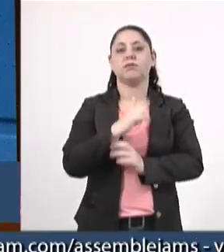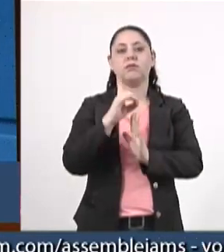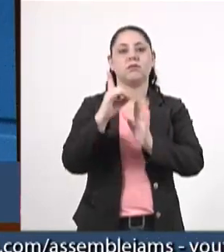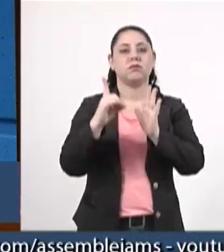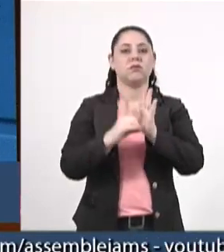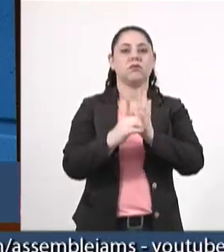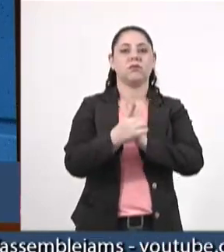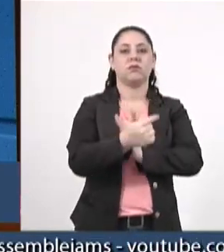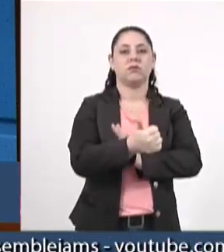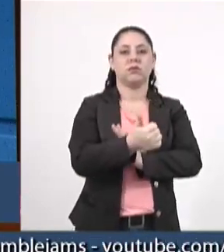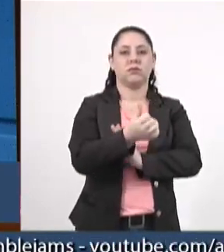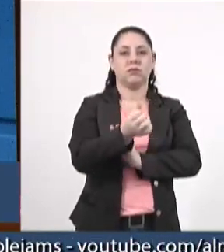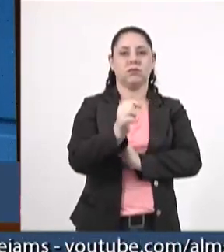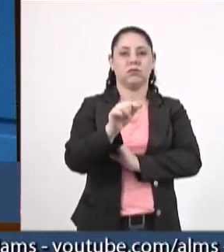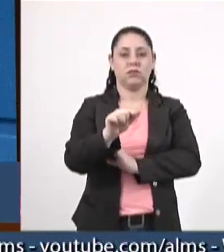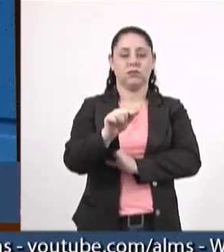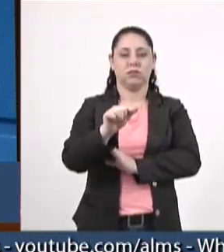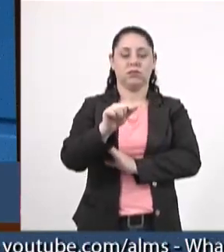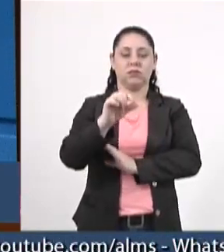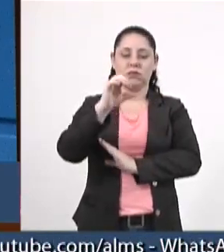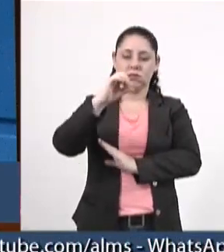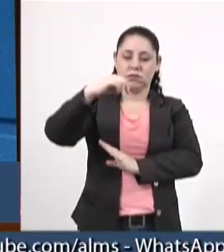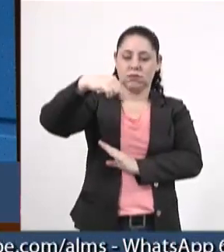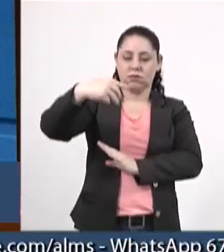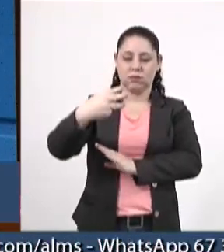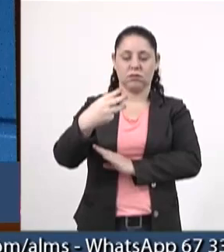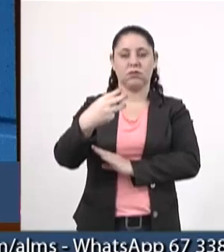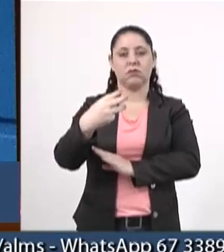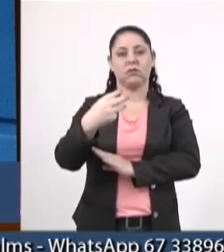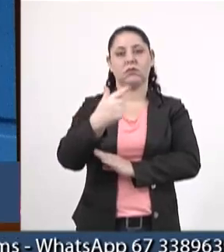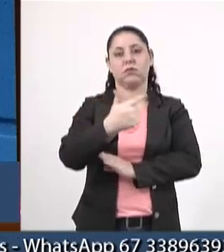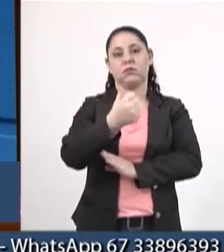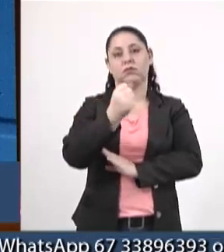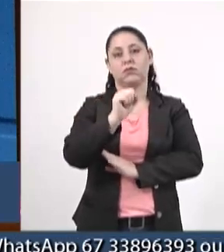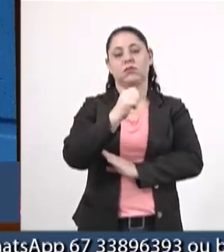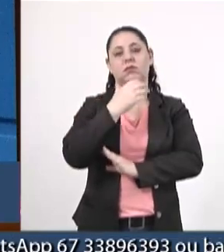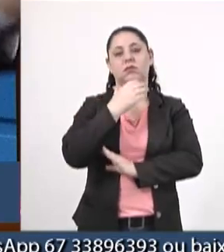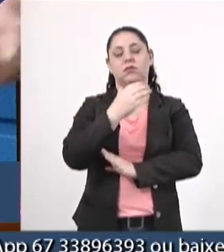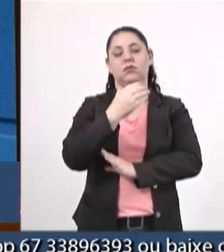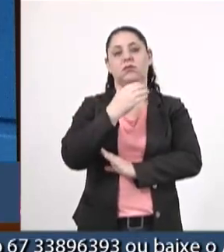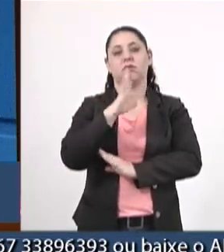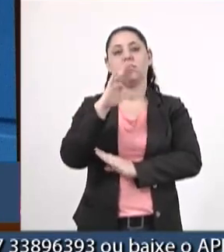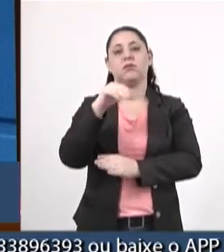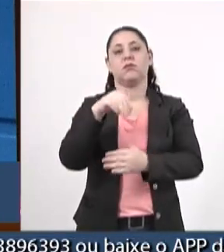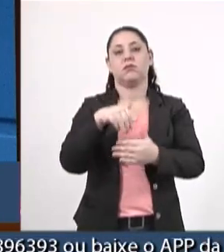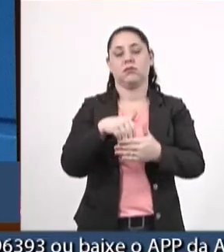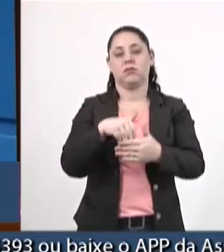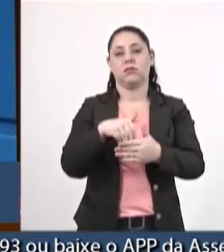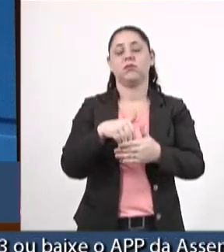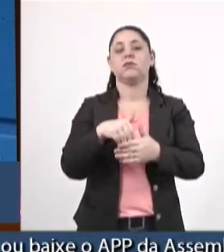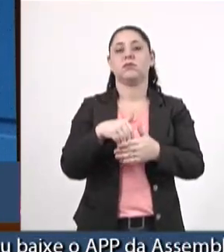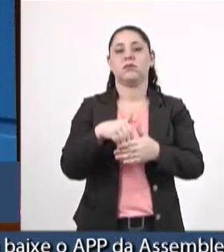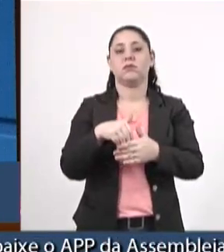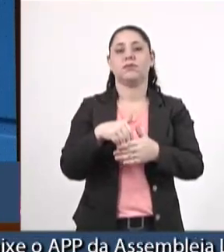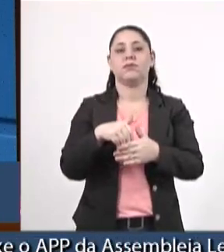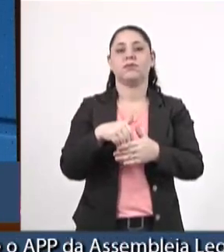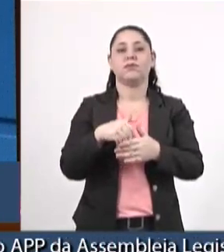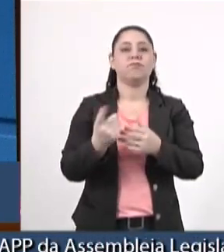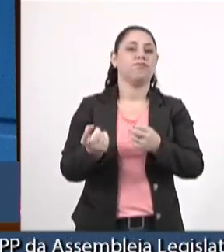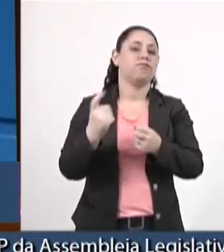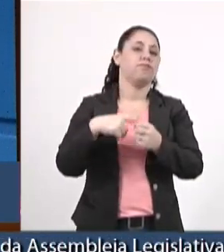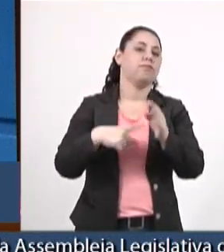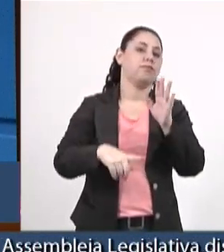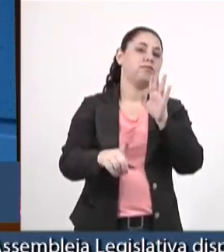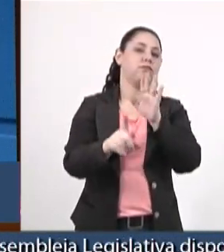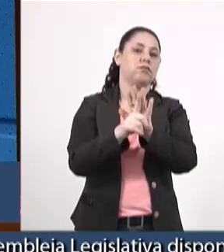decreto 16.073, de 28 de dezembro, voltou, né, a valer a